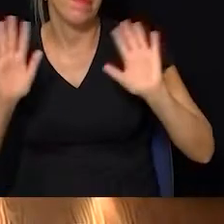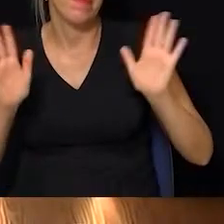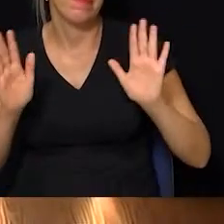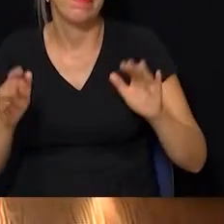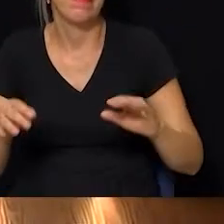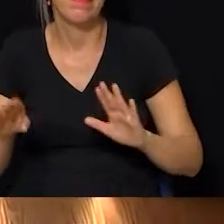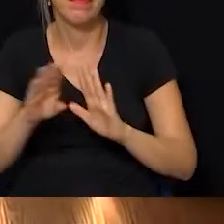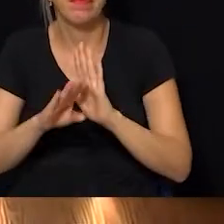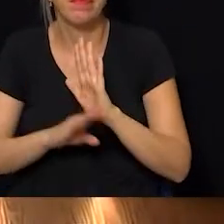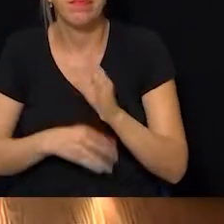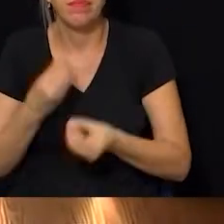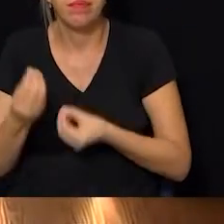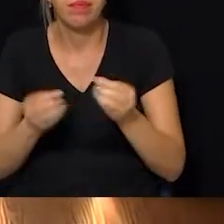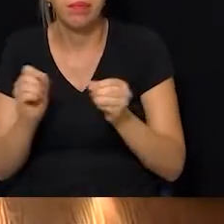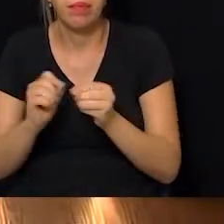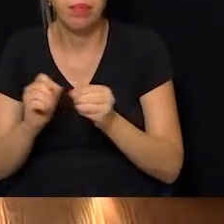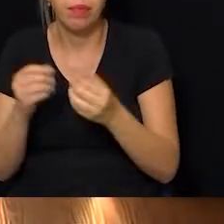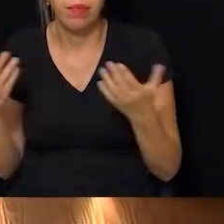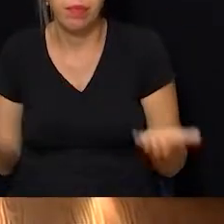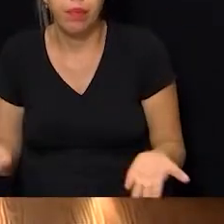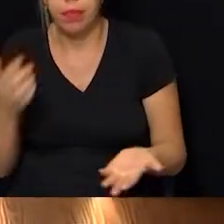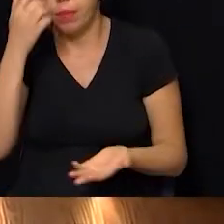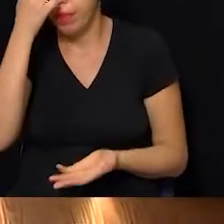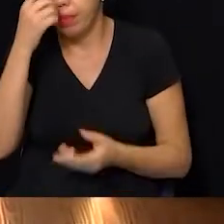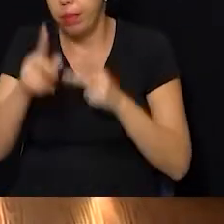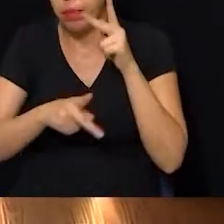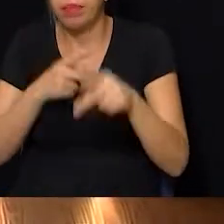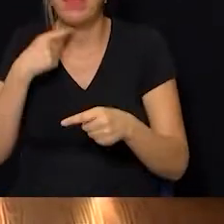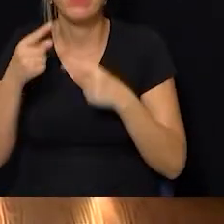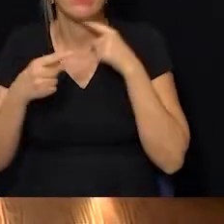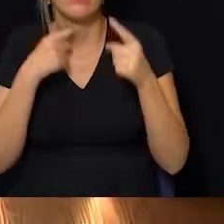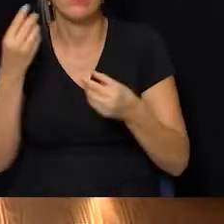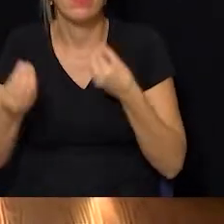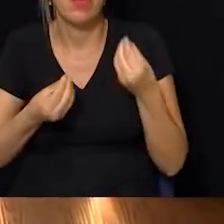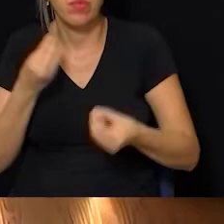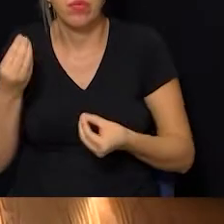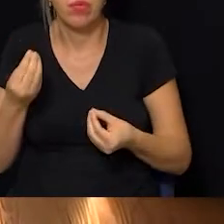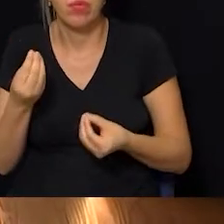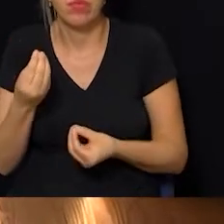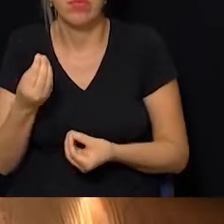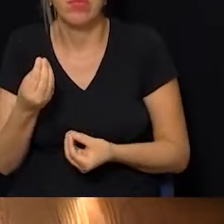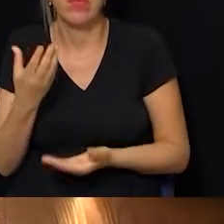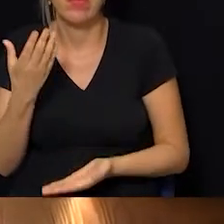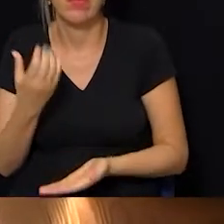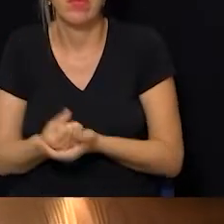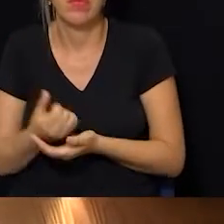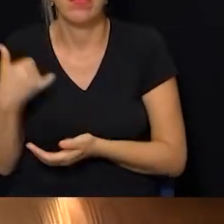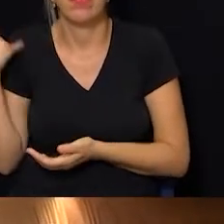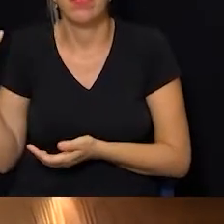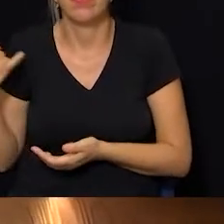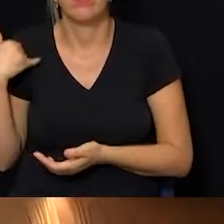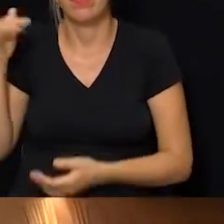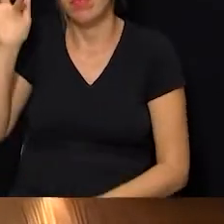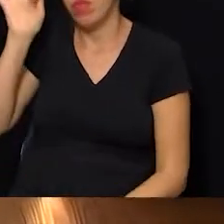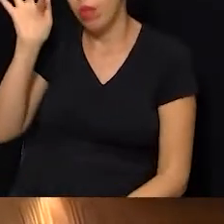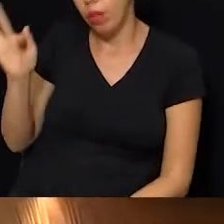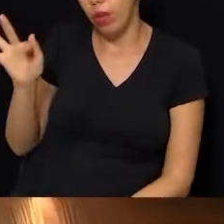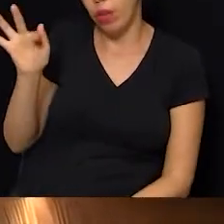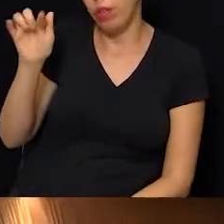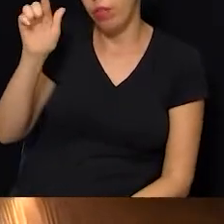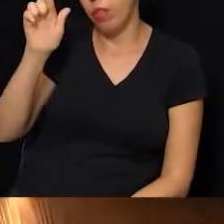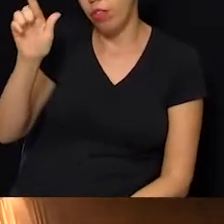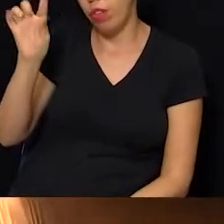Olá, está no ar mais um Como Eu Faço. Muita gente tem dúvidas quanto ao saque aniversário FGTS,